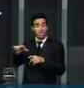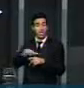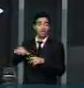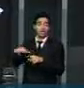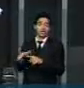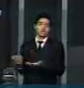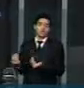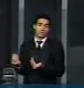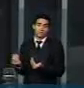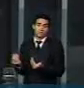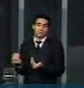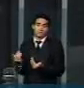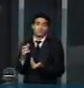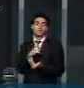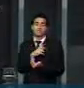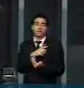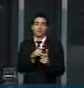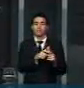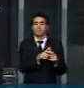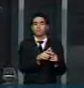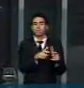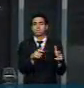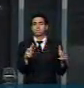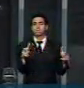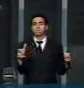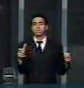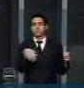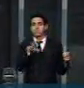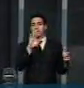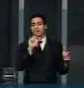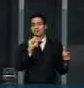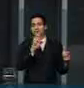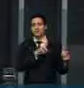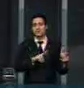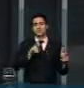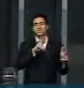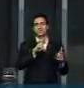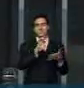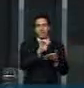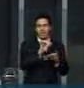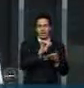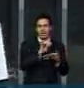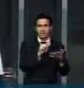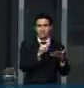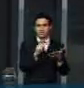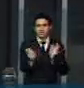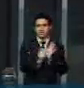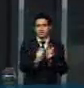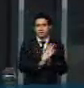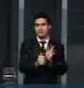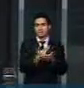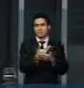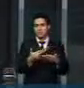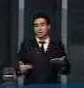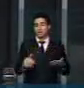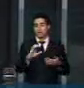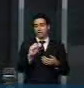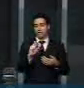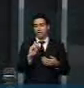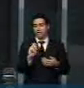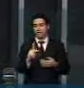Enquanto o crescimento vertiginoso do consumo do crack em todo o Brasil acarreta desde já